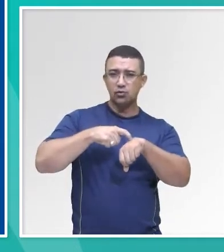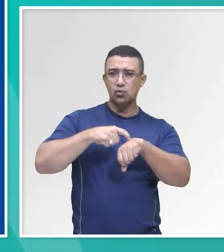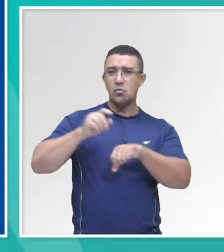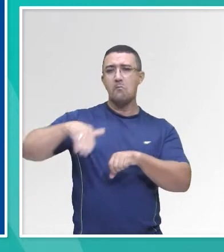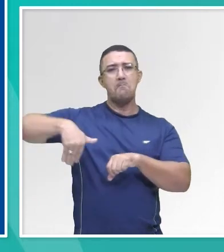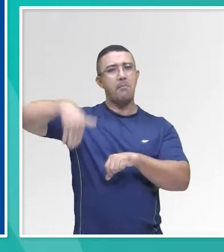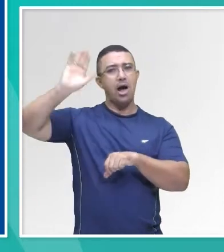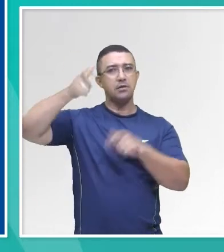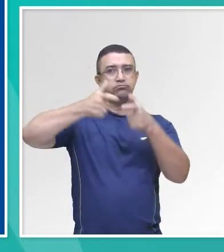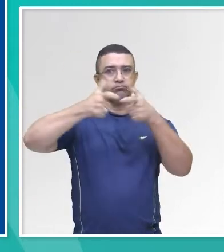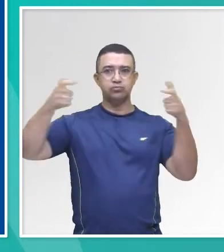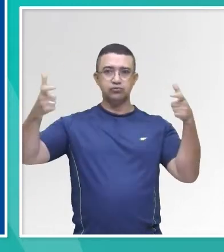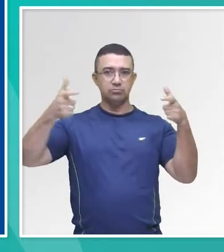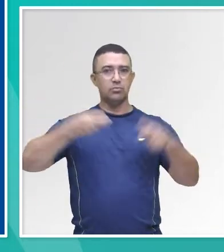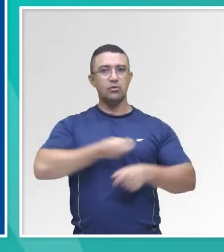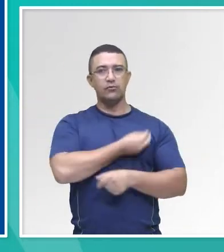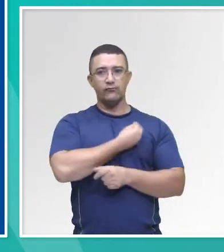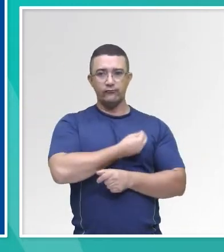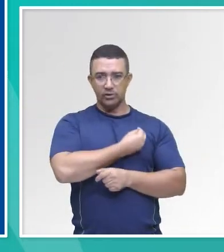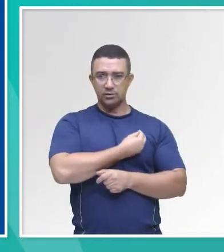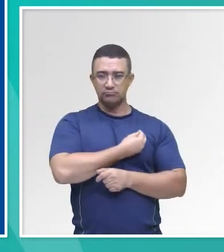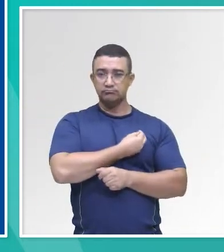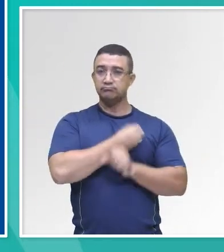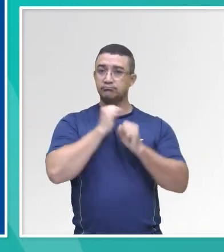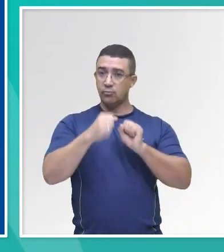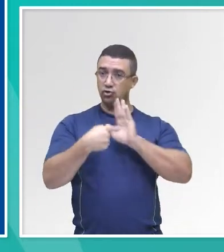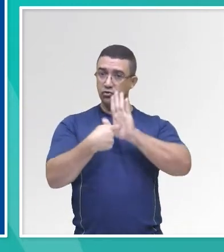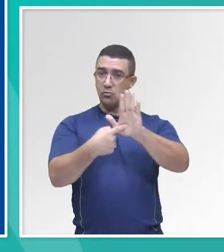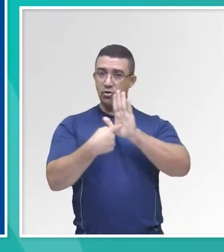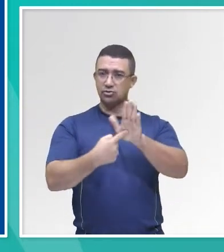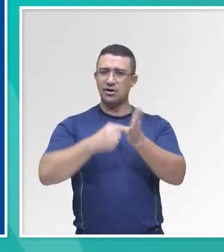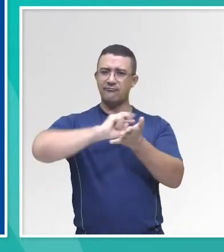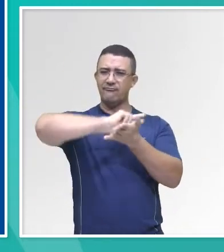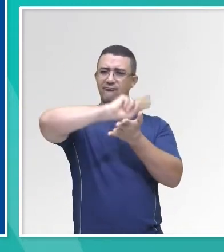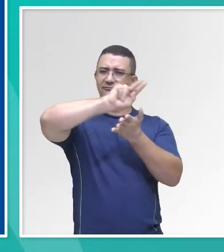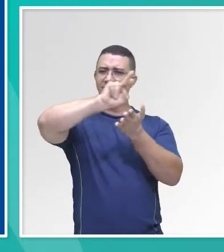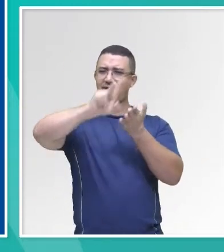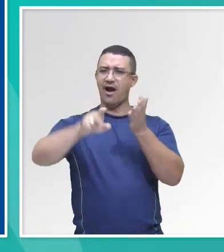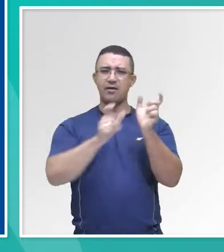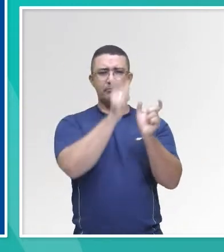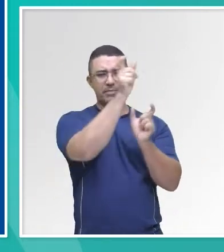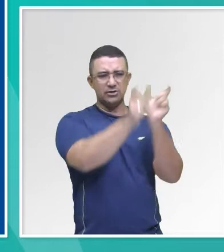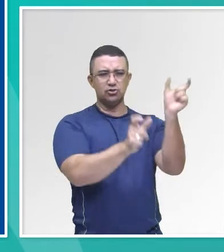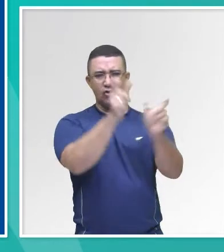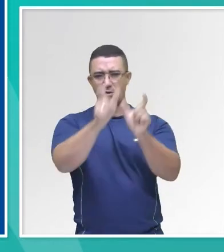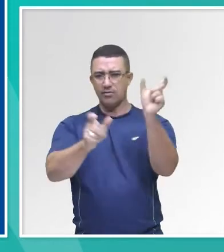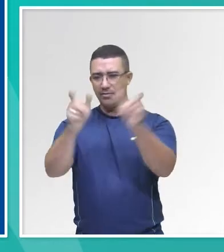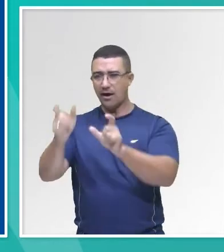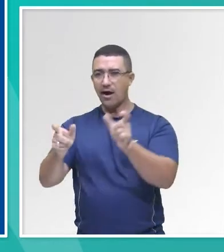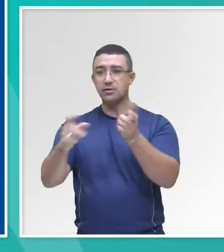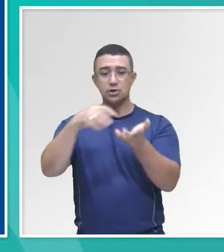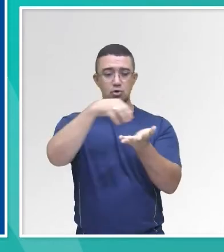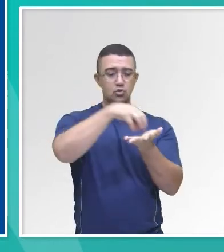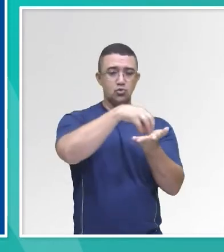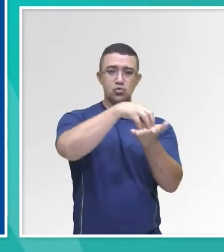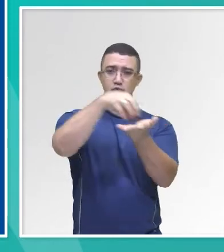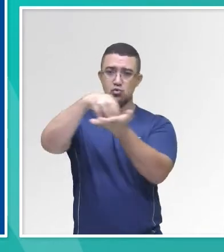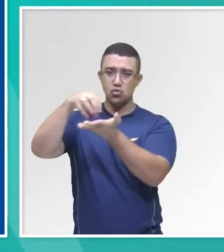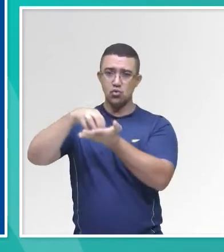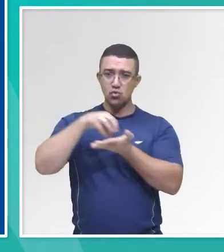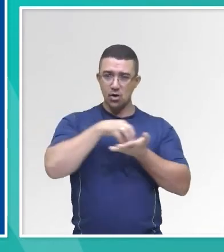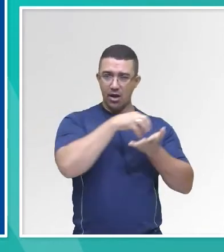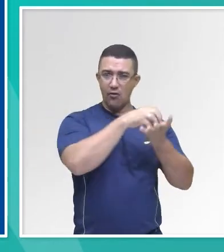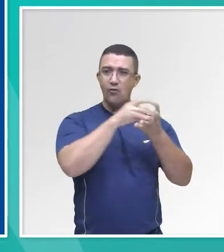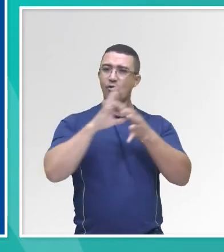indicar vários personagens, vários núcleos, né, que vão entrelaçar